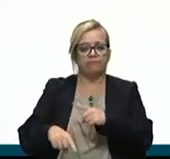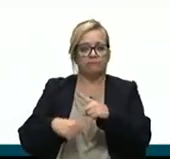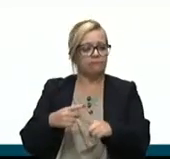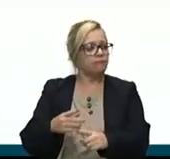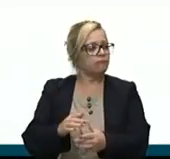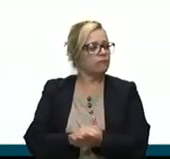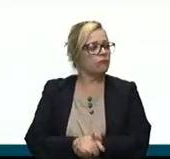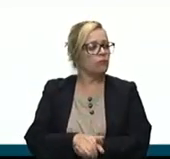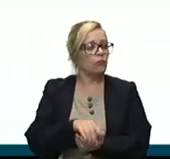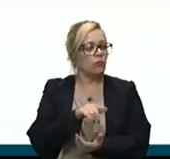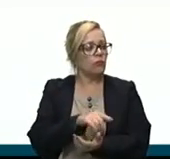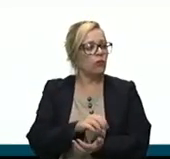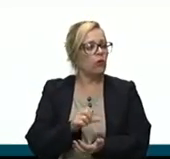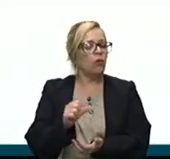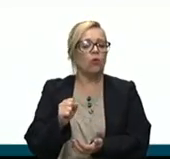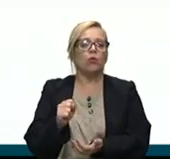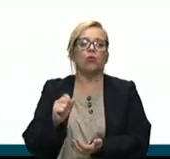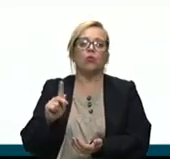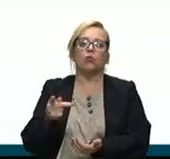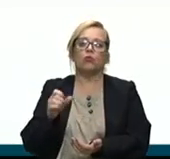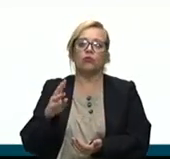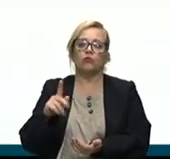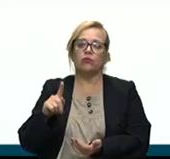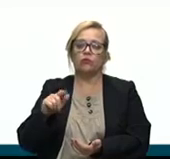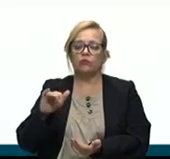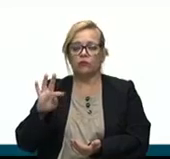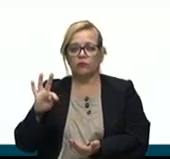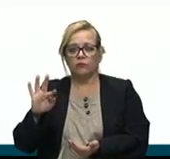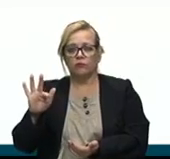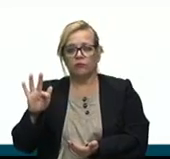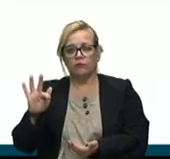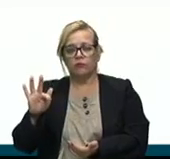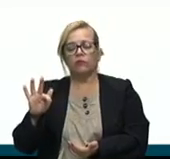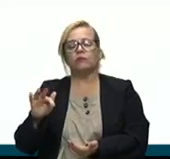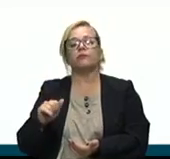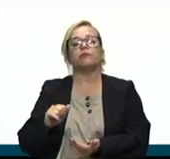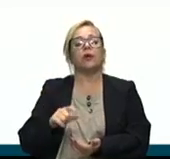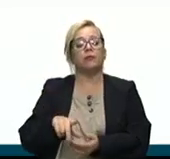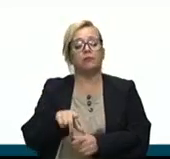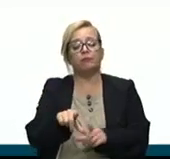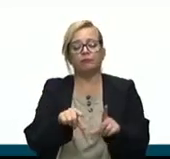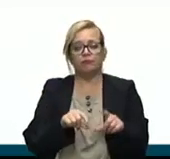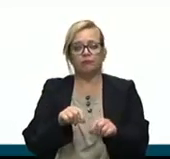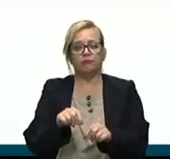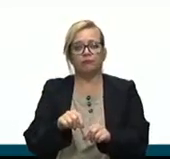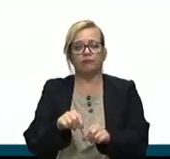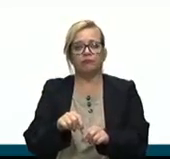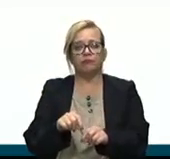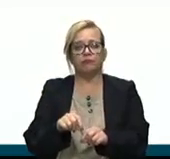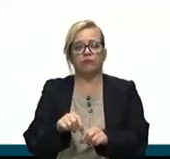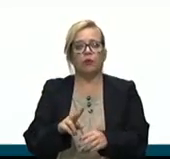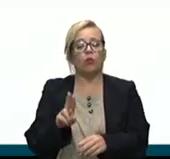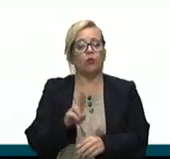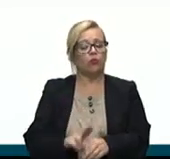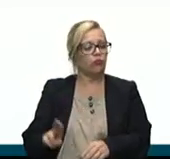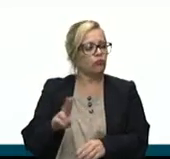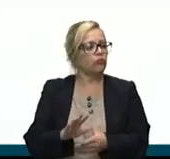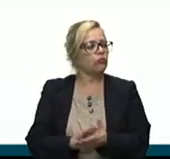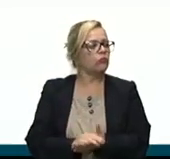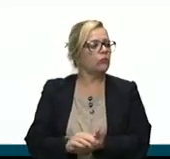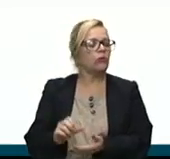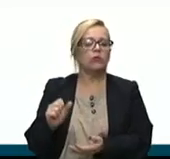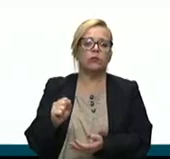Shift 2, serão apresentadas algumas opções. Eu vou na tecla